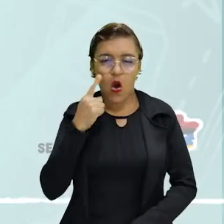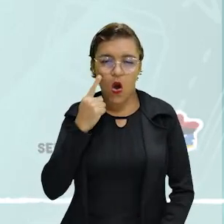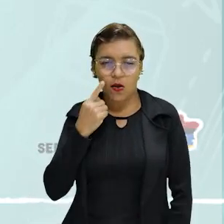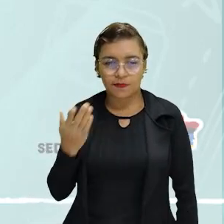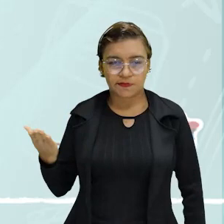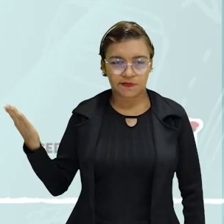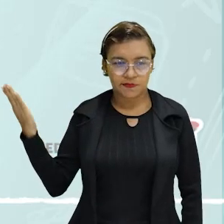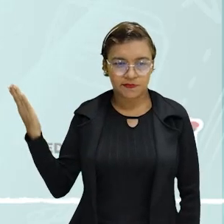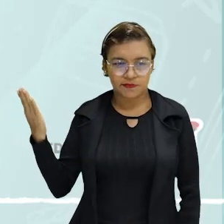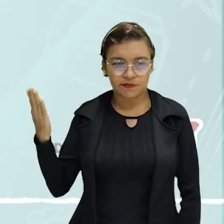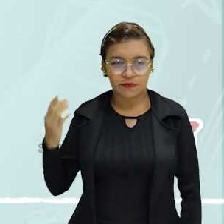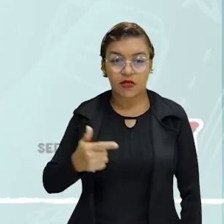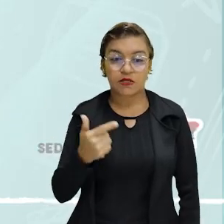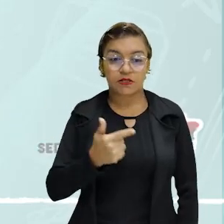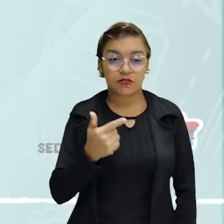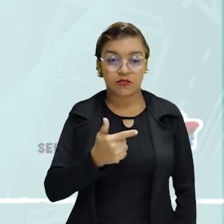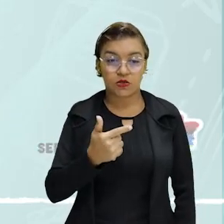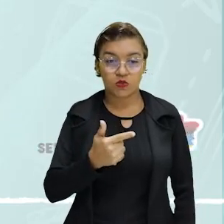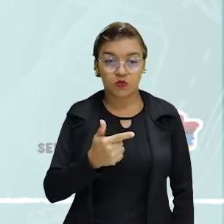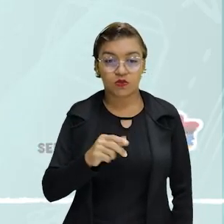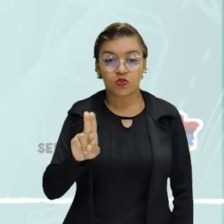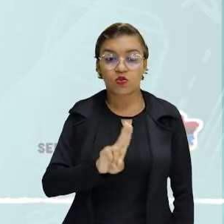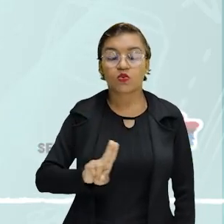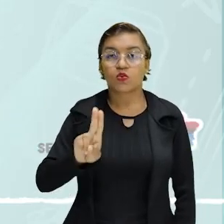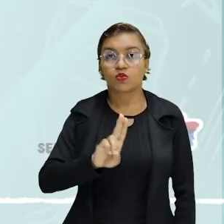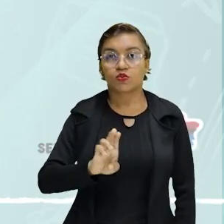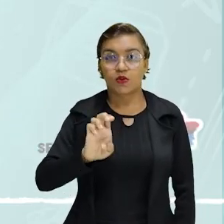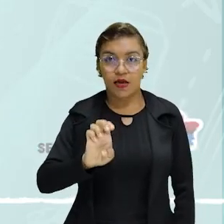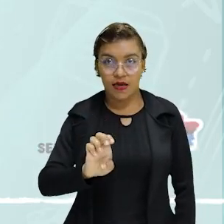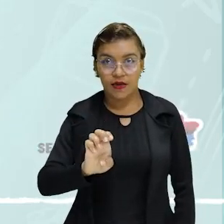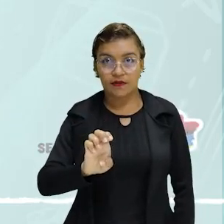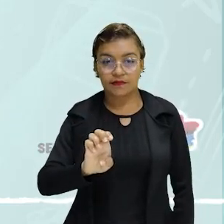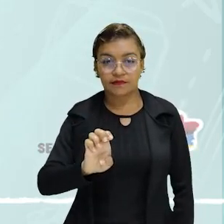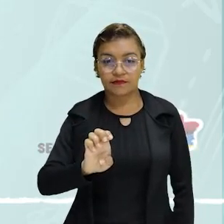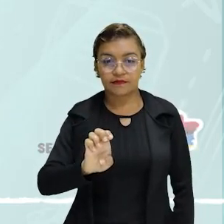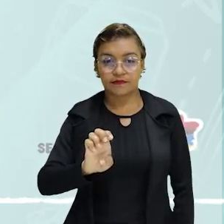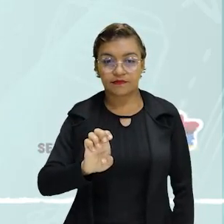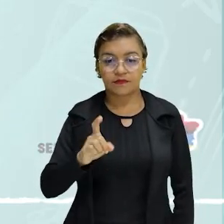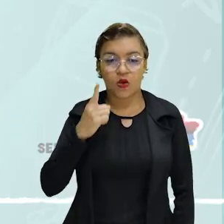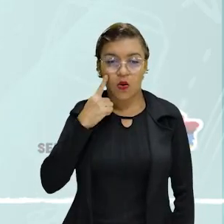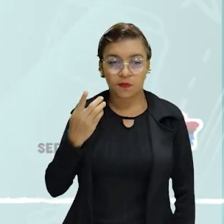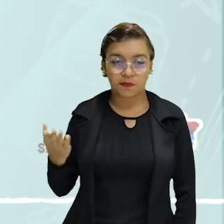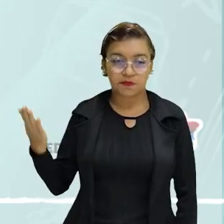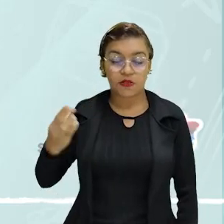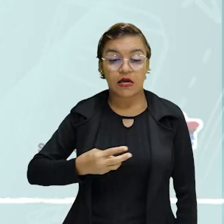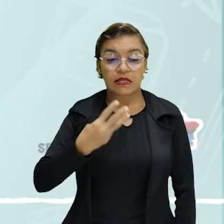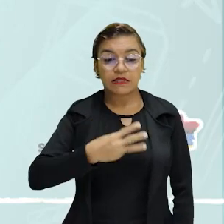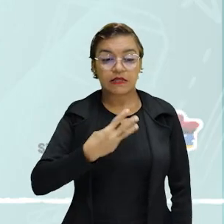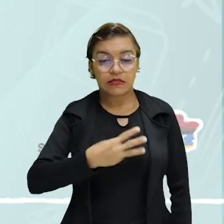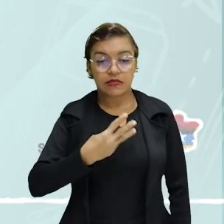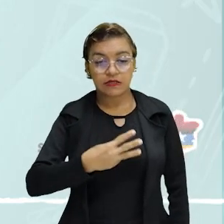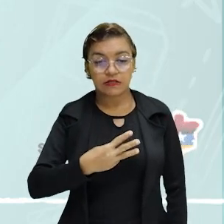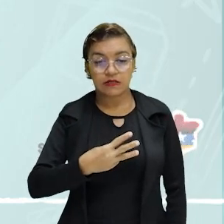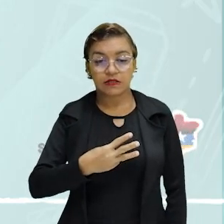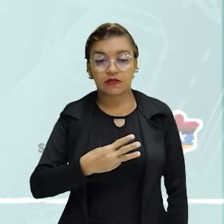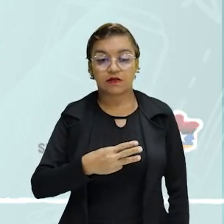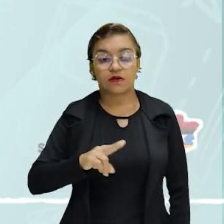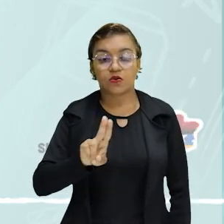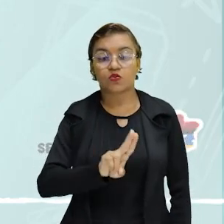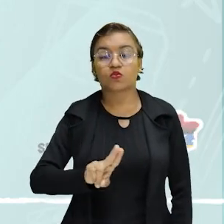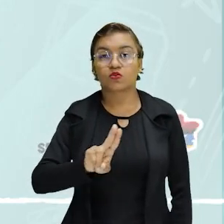falar. Segunda conjugação, o vender, comer, ter. Terceira conjugação, o i,